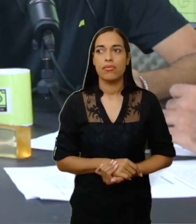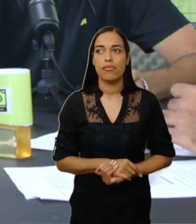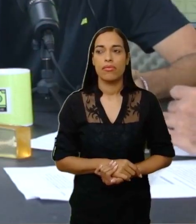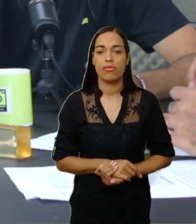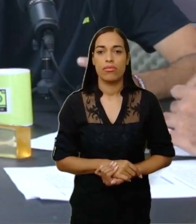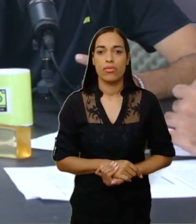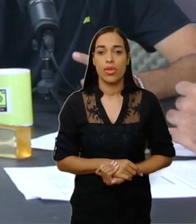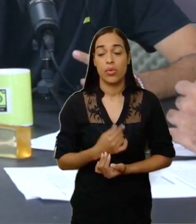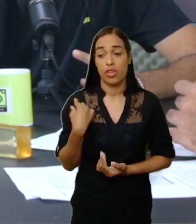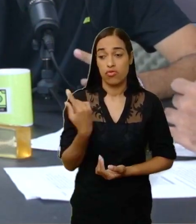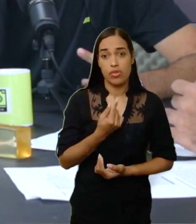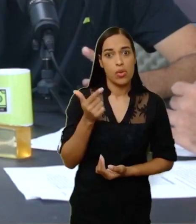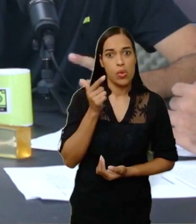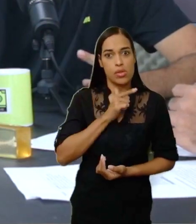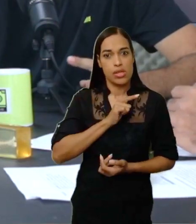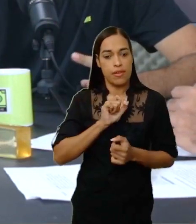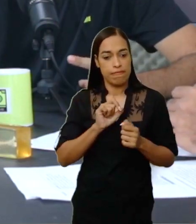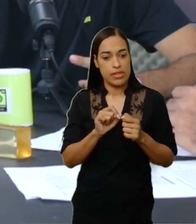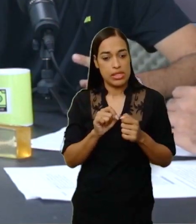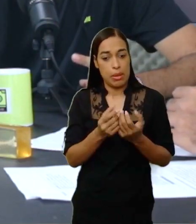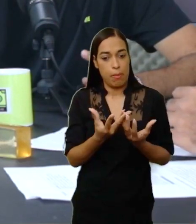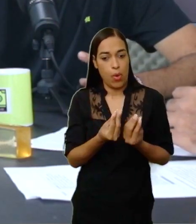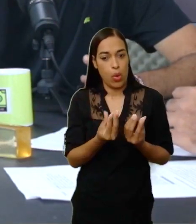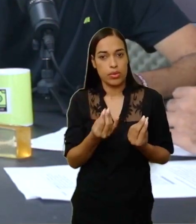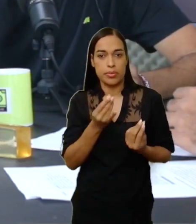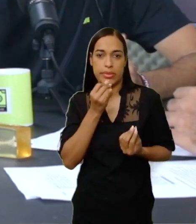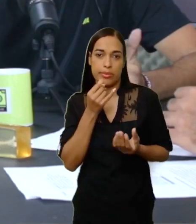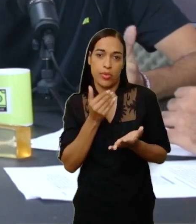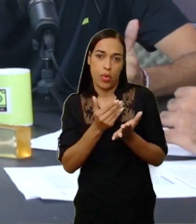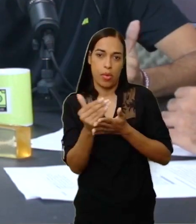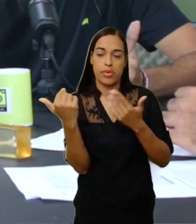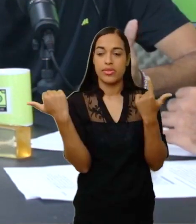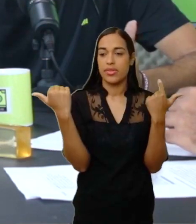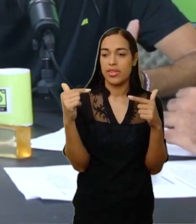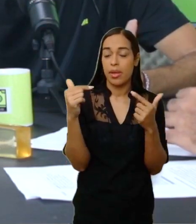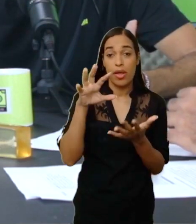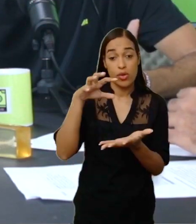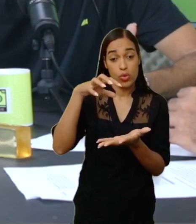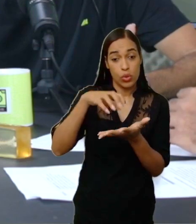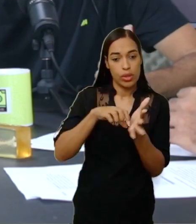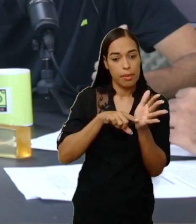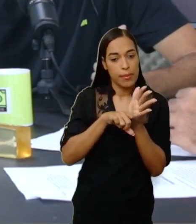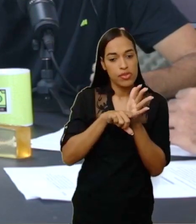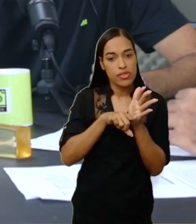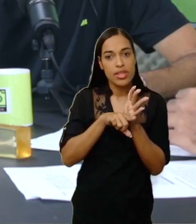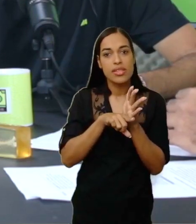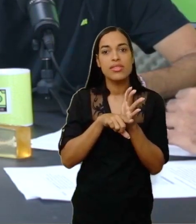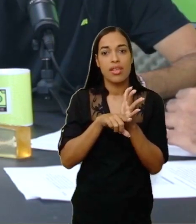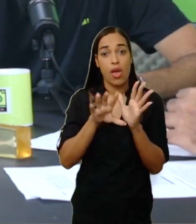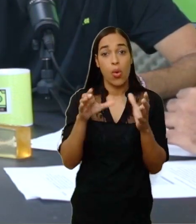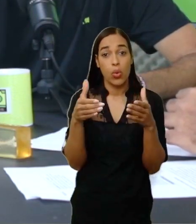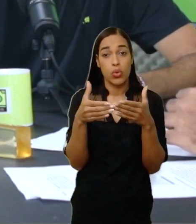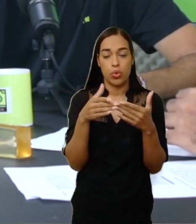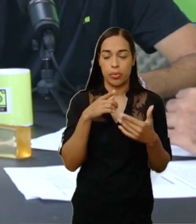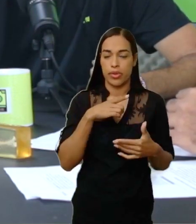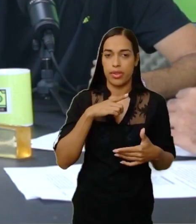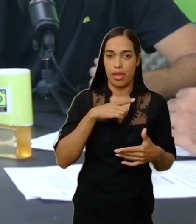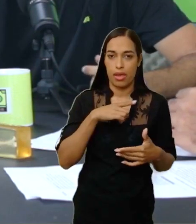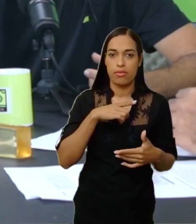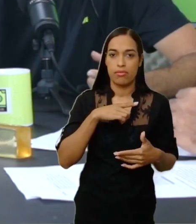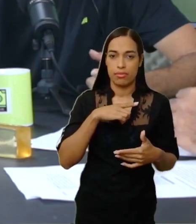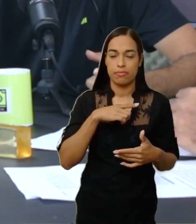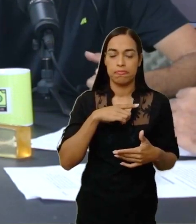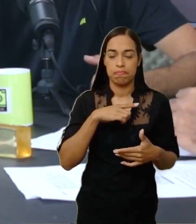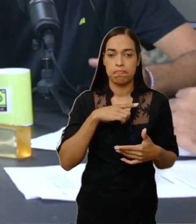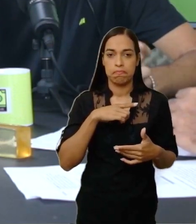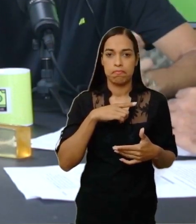pouco. O começo do trabalho do Núcleo de Pesquisas Zoológicas, né, que é o grupo que a gente tem na ETH João Bezerra,